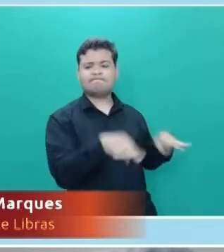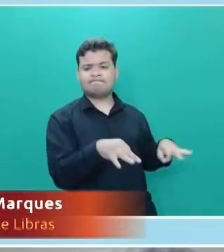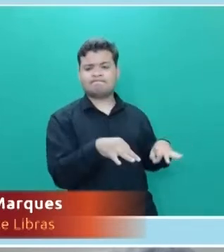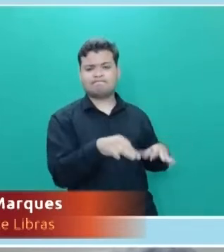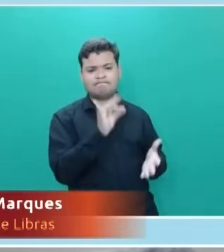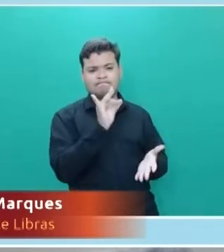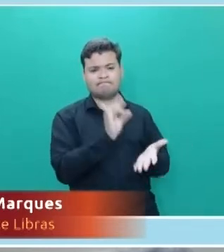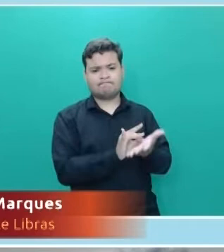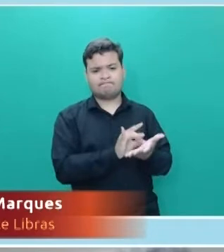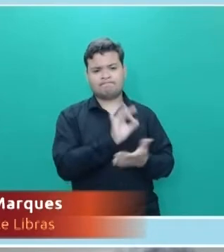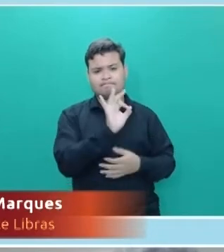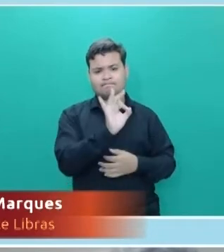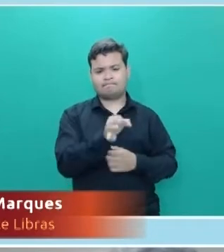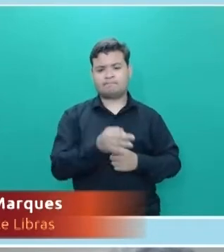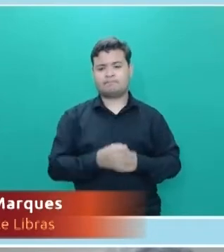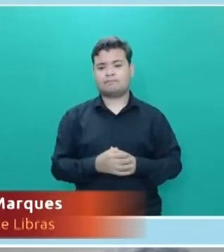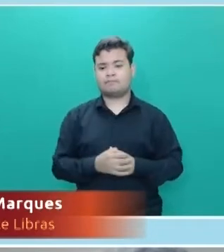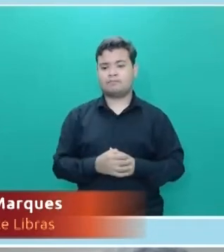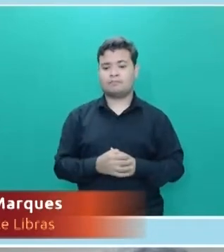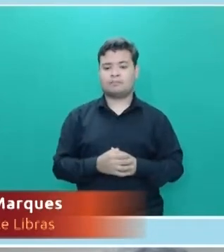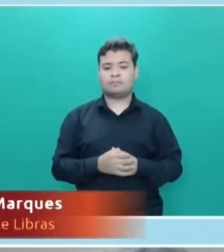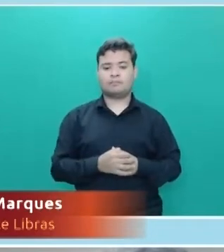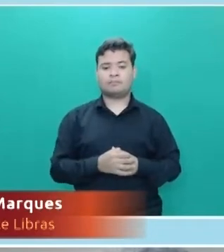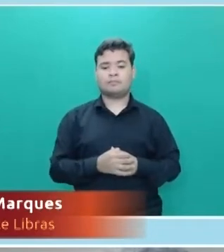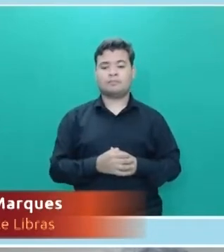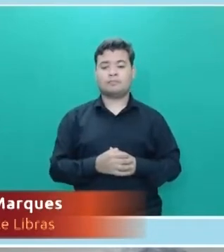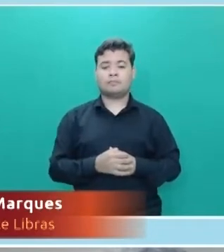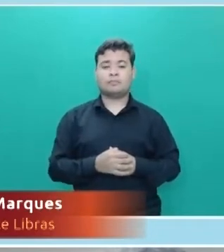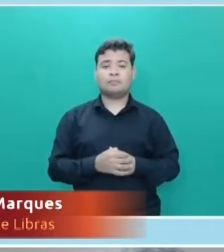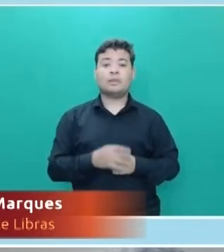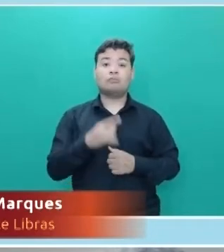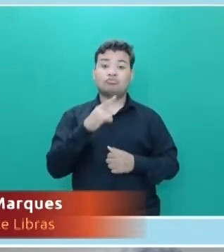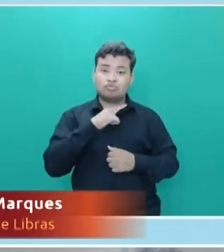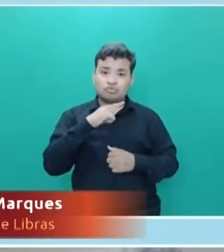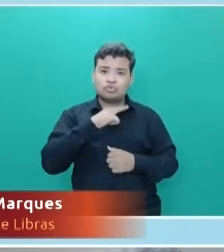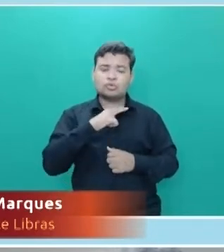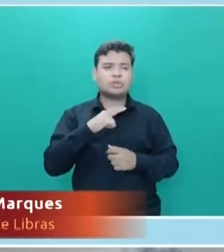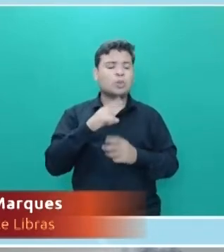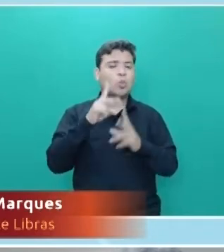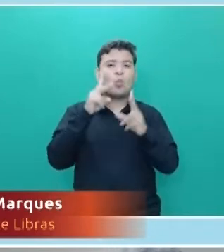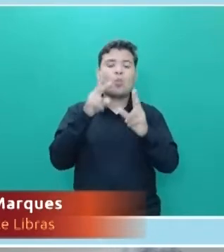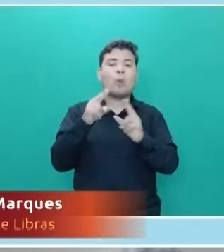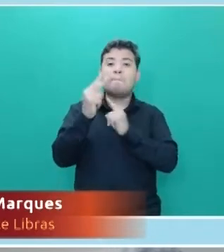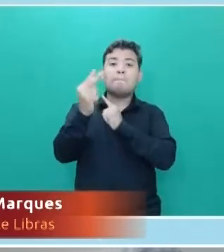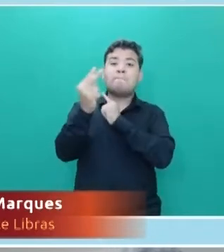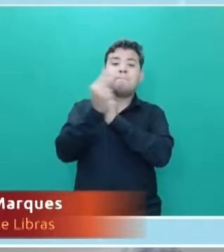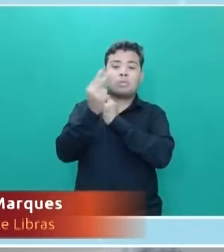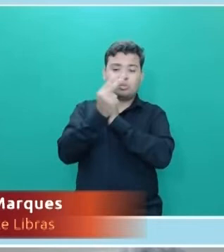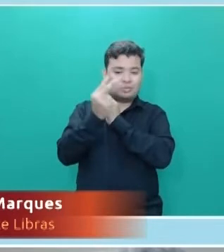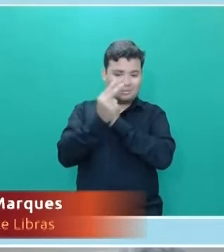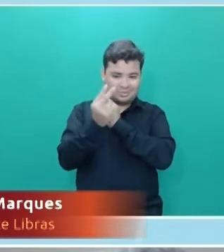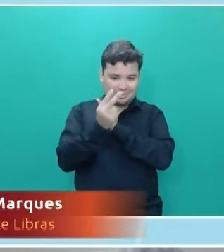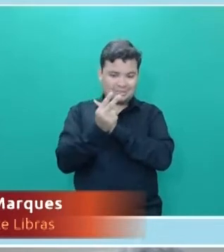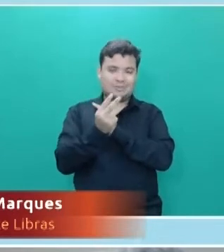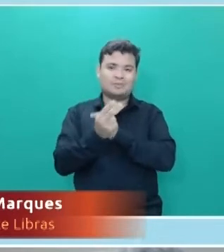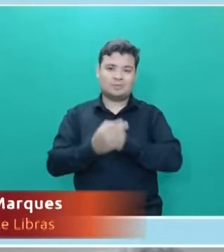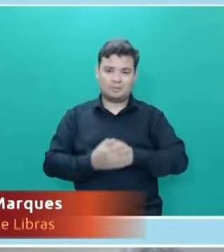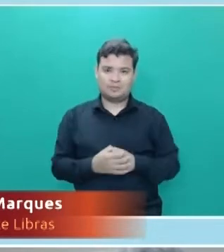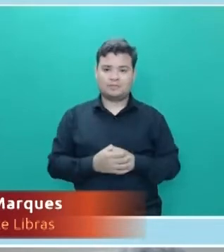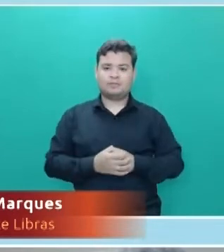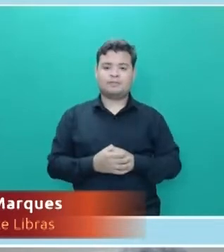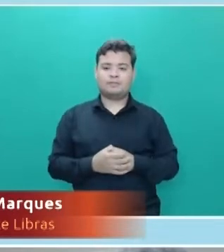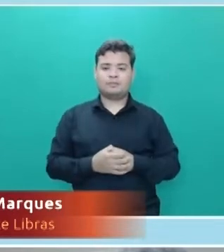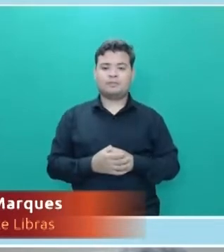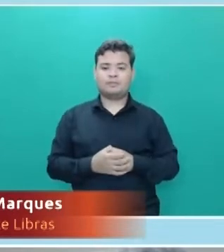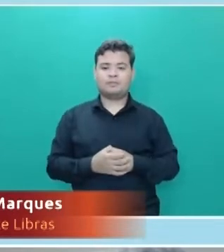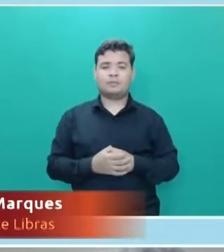Exatamente. A gente estava, né, com essa proteção aí, né, com a vacinação, uma cobertura alta